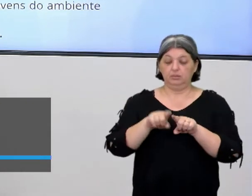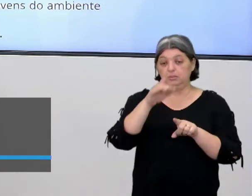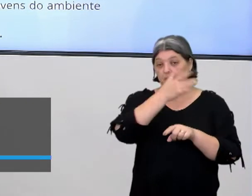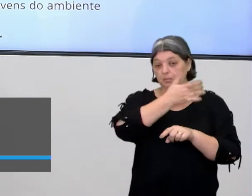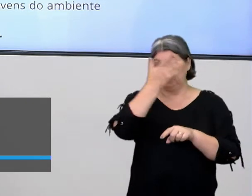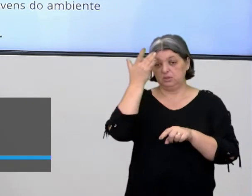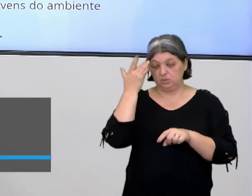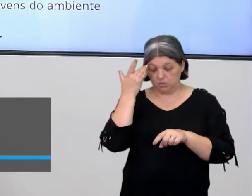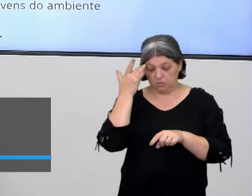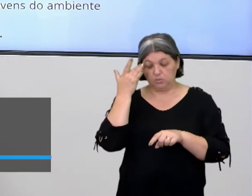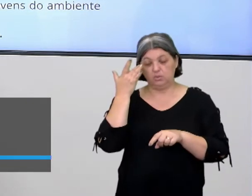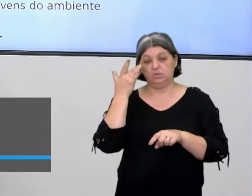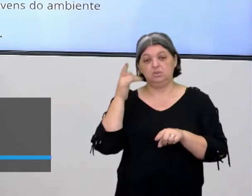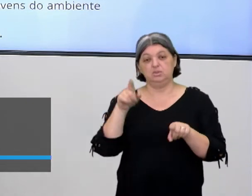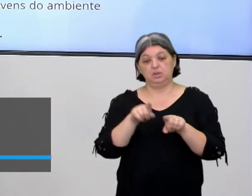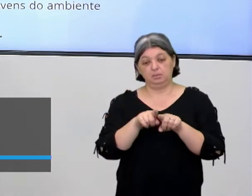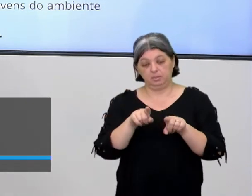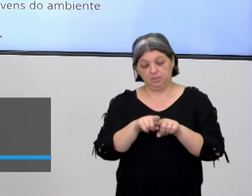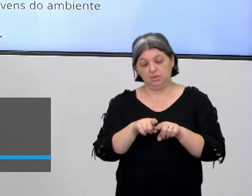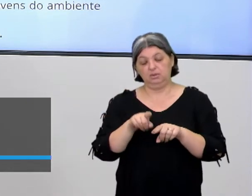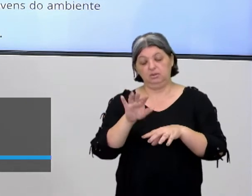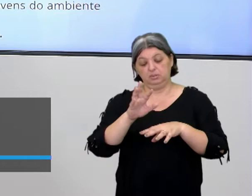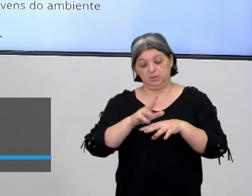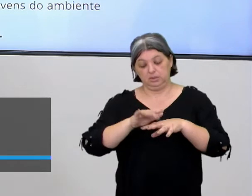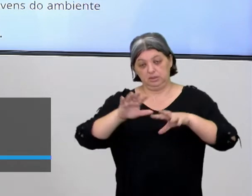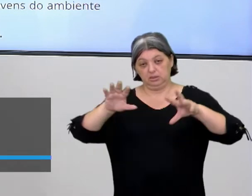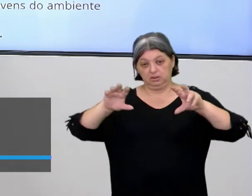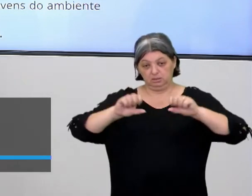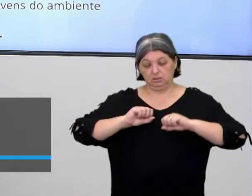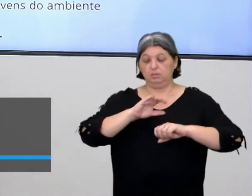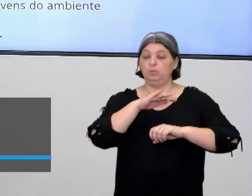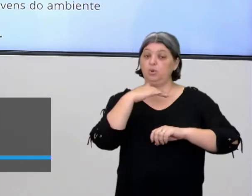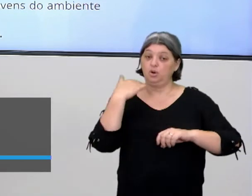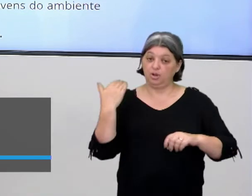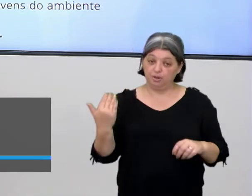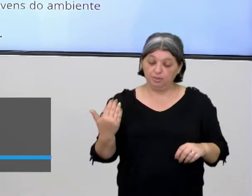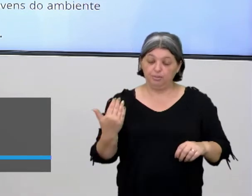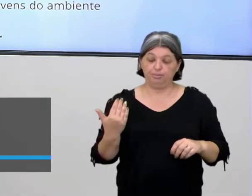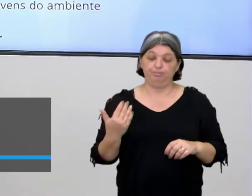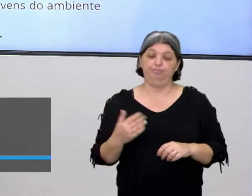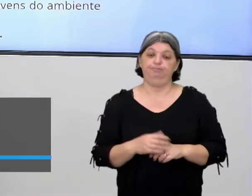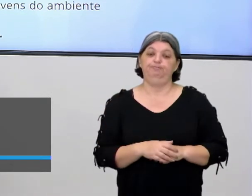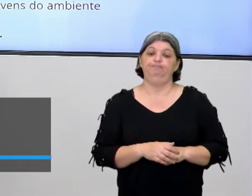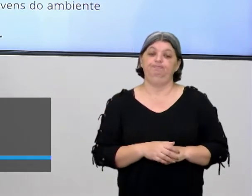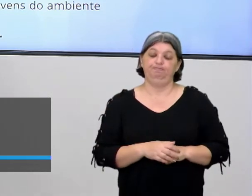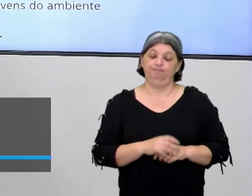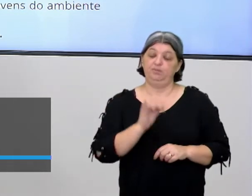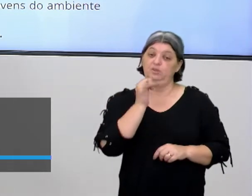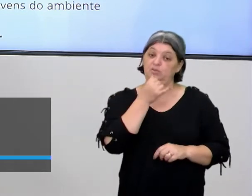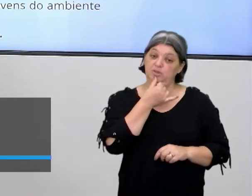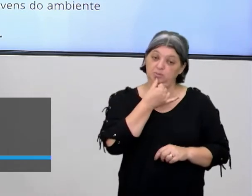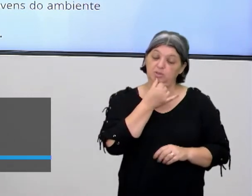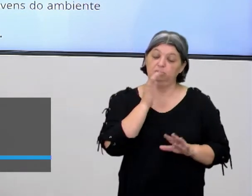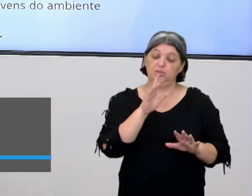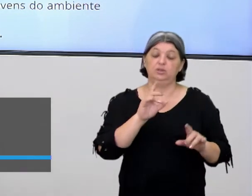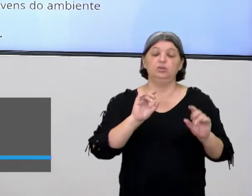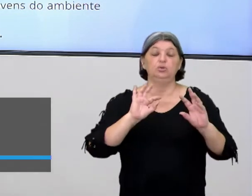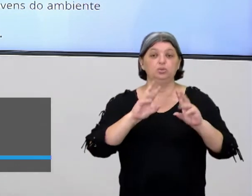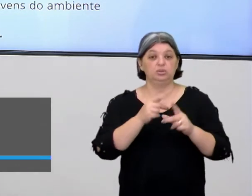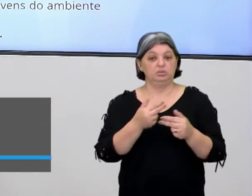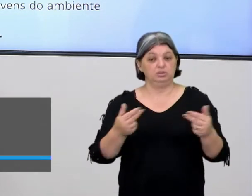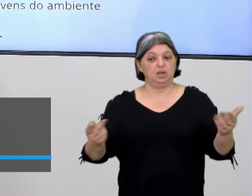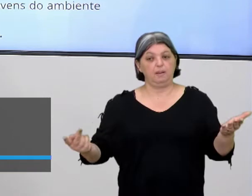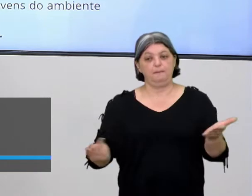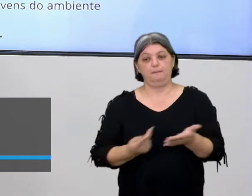sofreram perdas familiares. Então a gente está fazendo o quê? Trazendo toda essa tragédia atual, né, porque essa